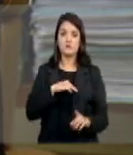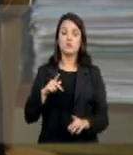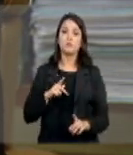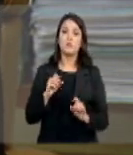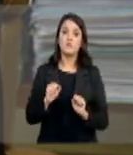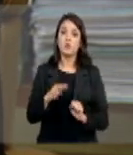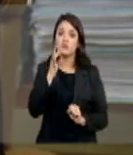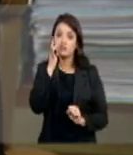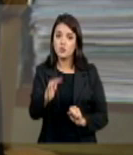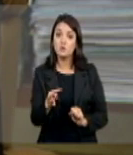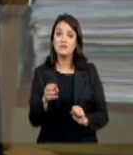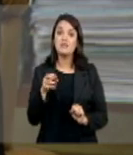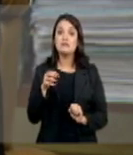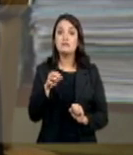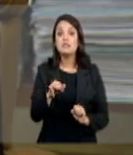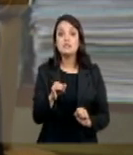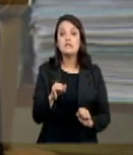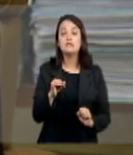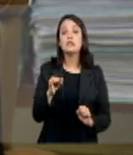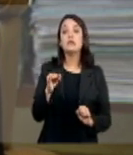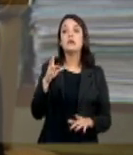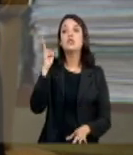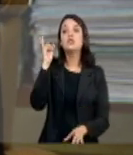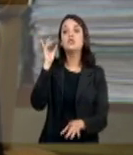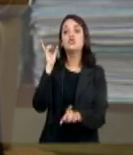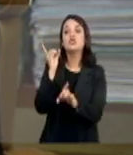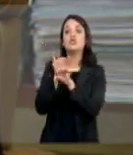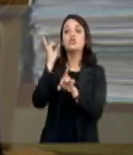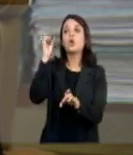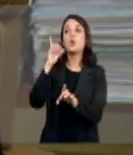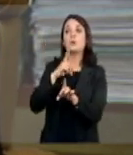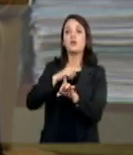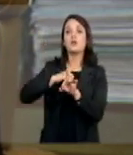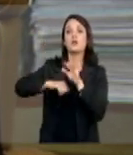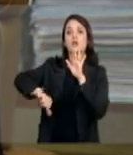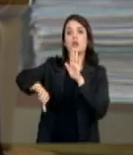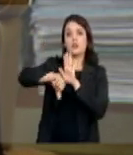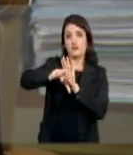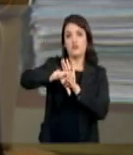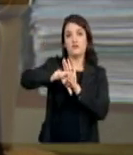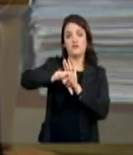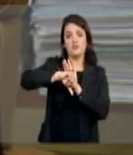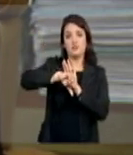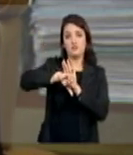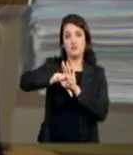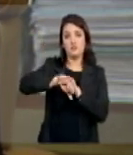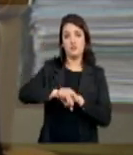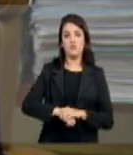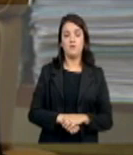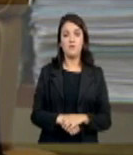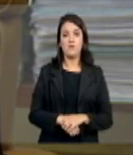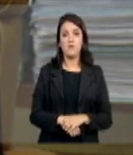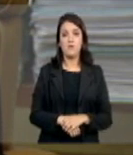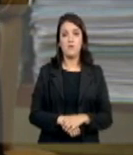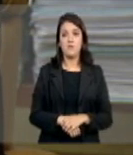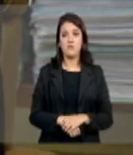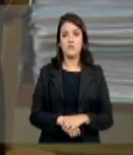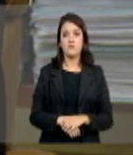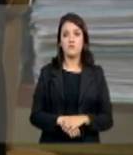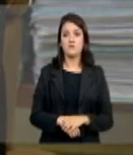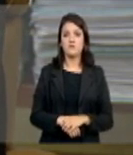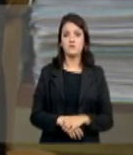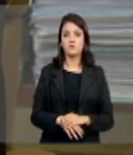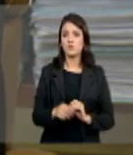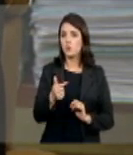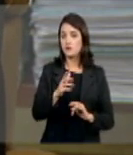por outros meios têm conhecimento do lançamento definitivo não configurada qualquer limitação